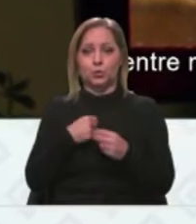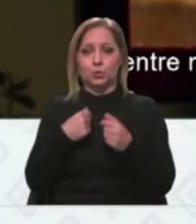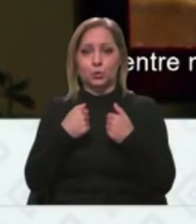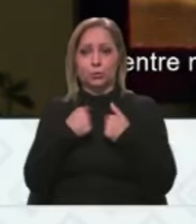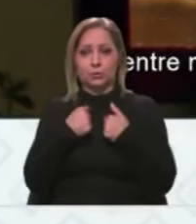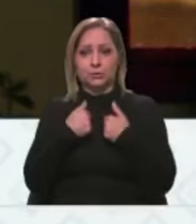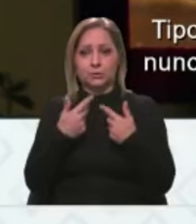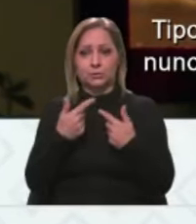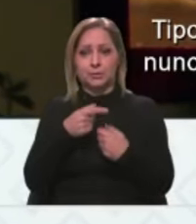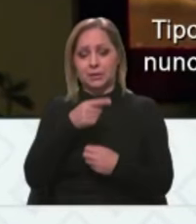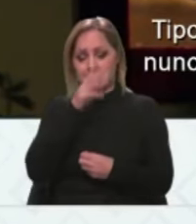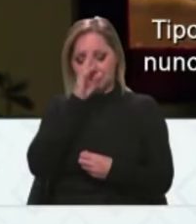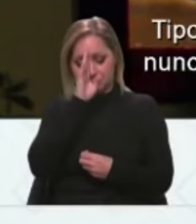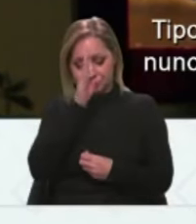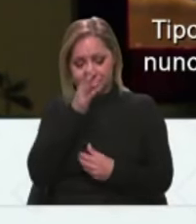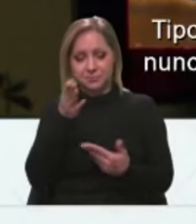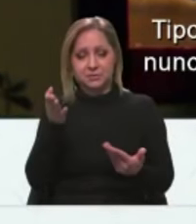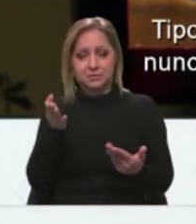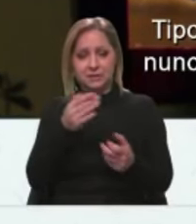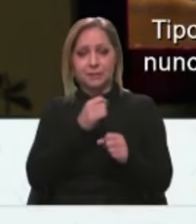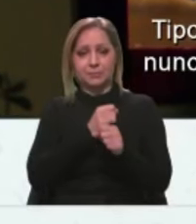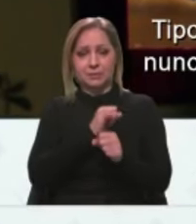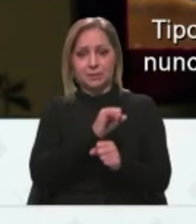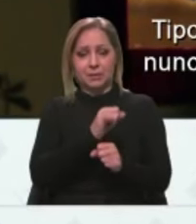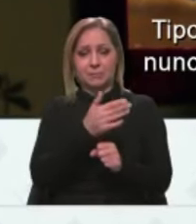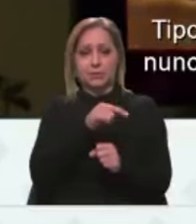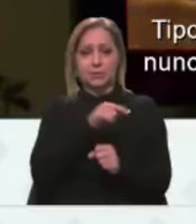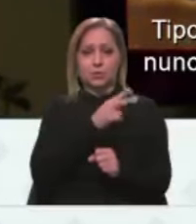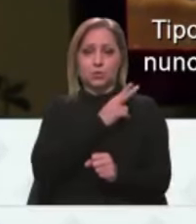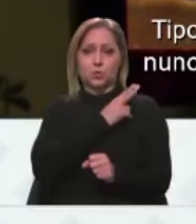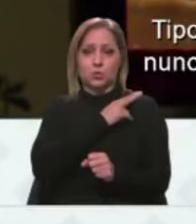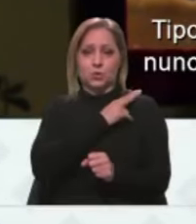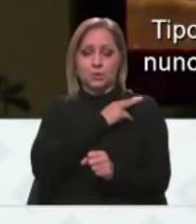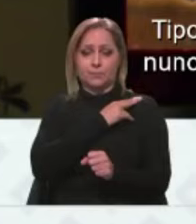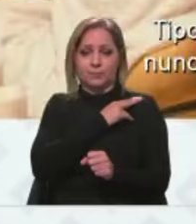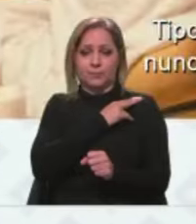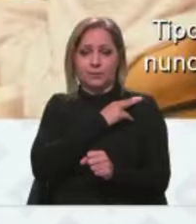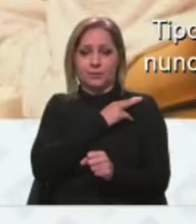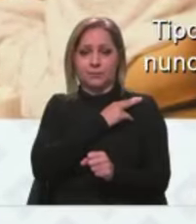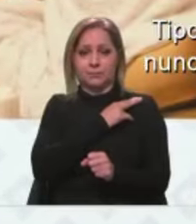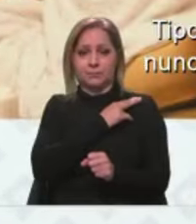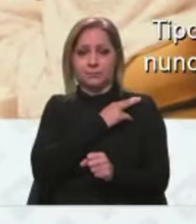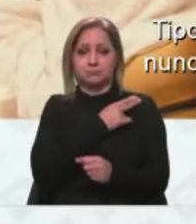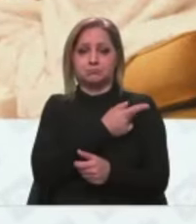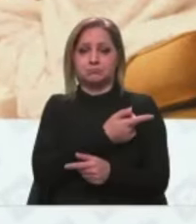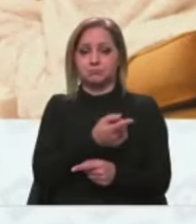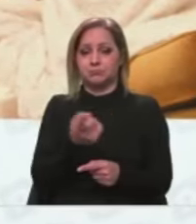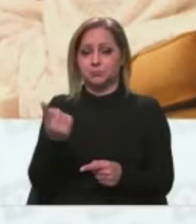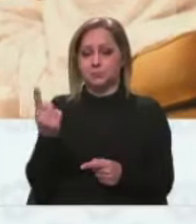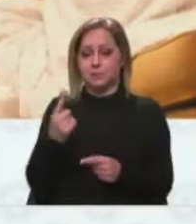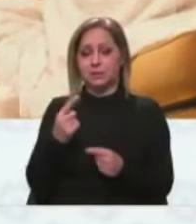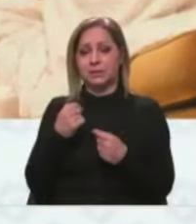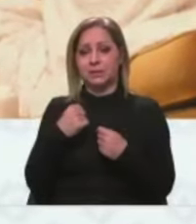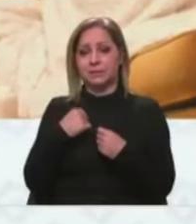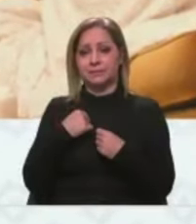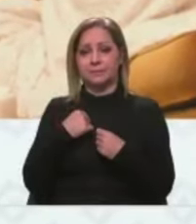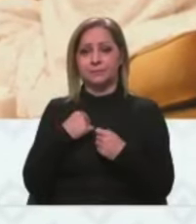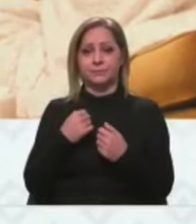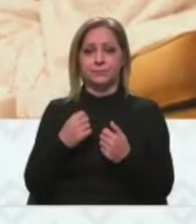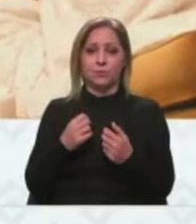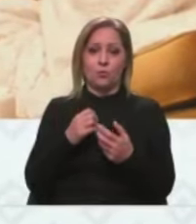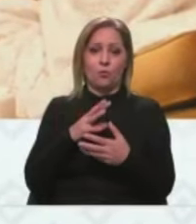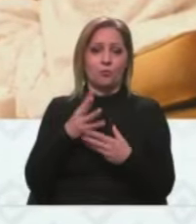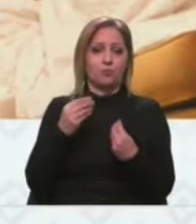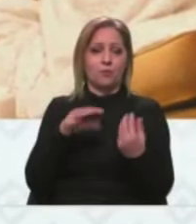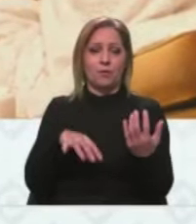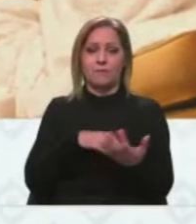nesse aspecto, ele sabe o que está a fazer, mas daí até ser capataz de uma série de pessoas que não têm conhecimento com quinta, claro, houve ali logo não uma série de confusões